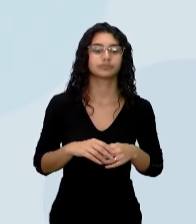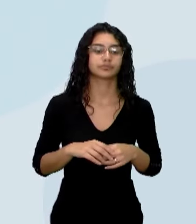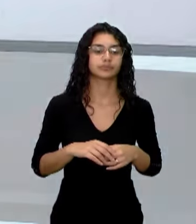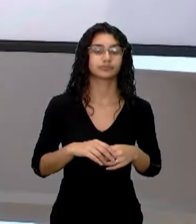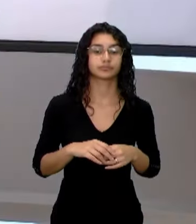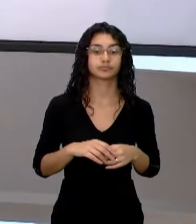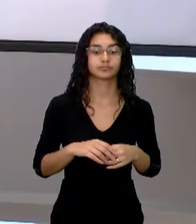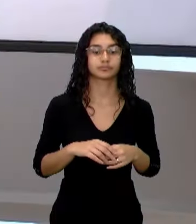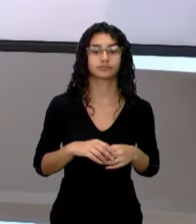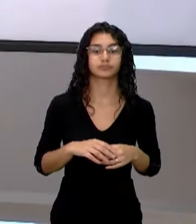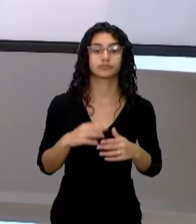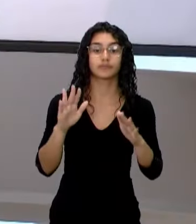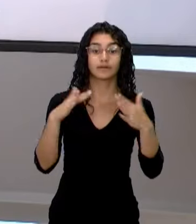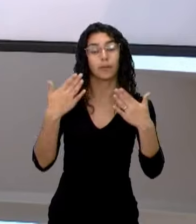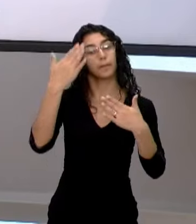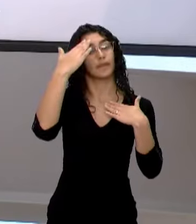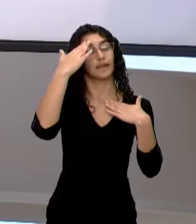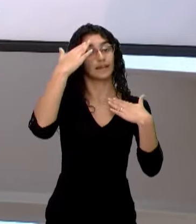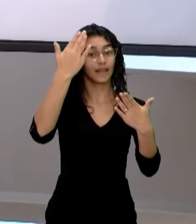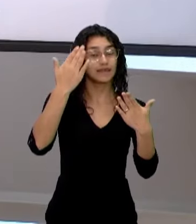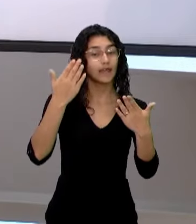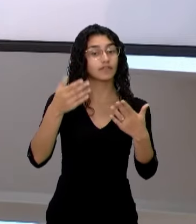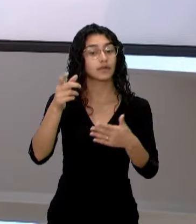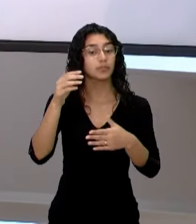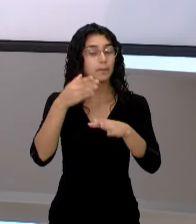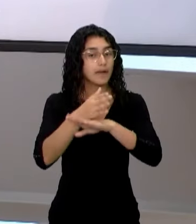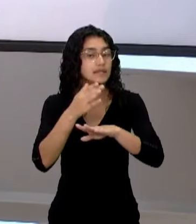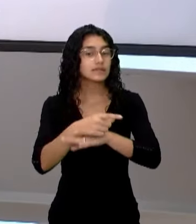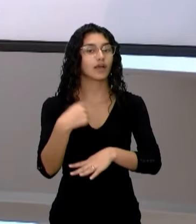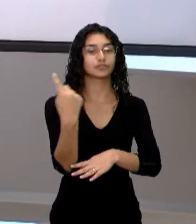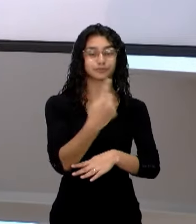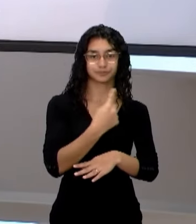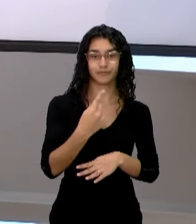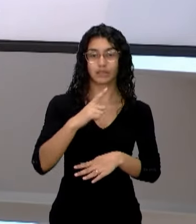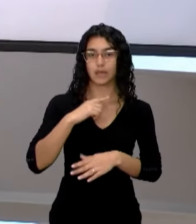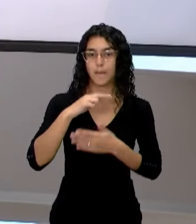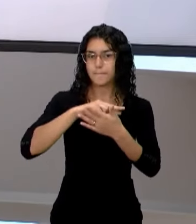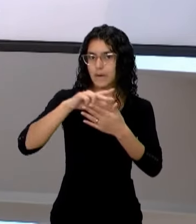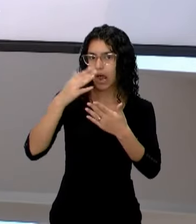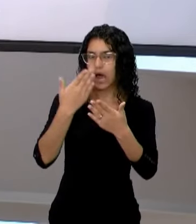tabelinha. muito bom. Bom, eu quero agradecer, então, que vocês acessaram a gente aqui. Tem mais